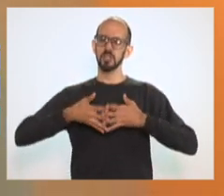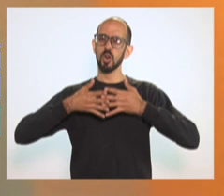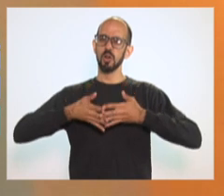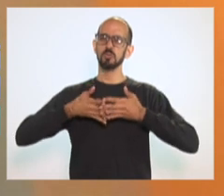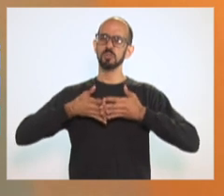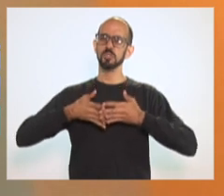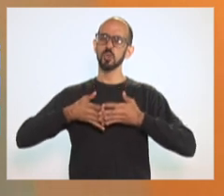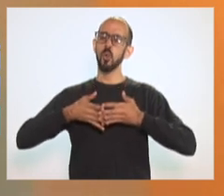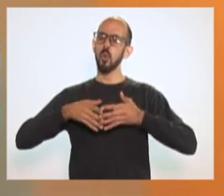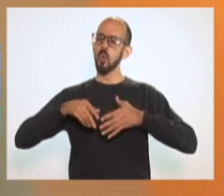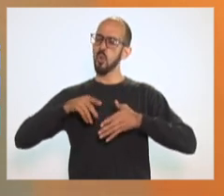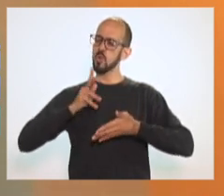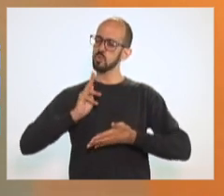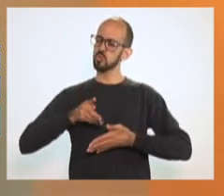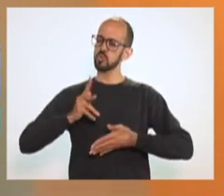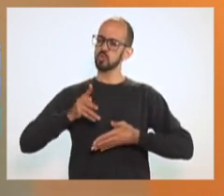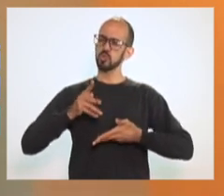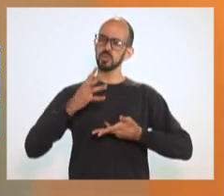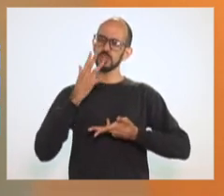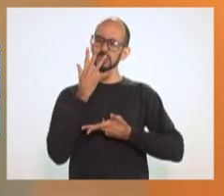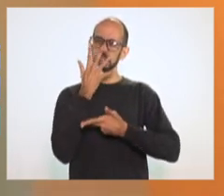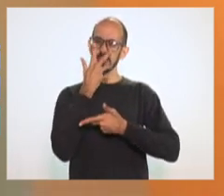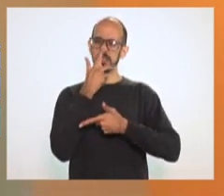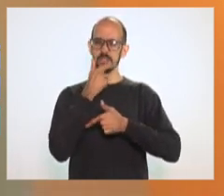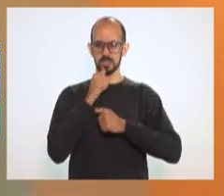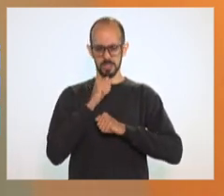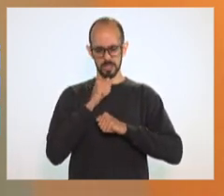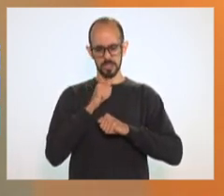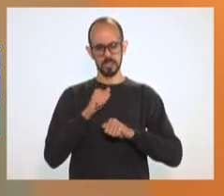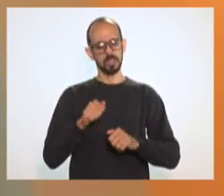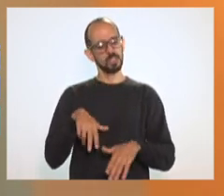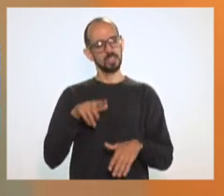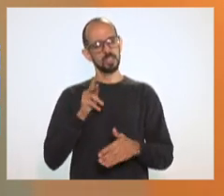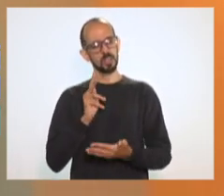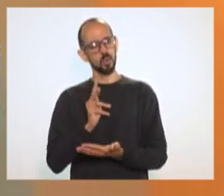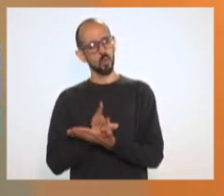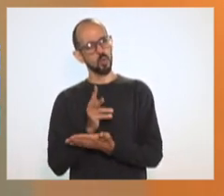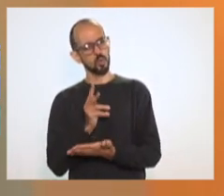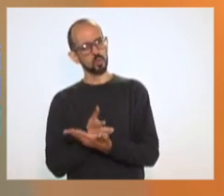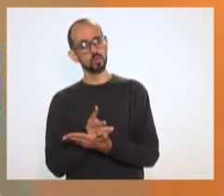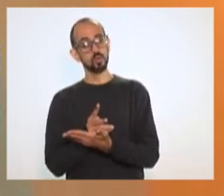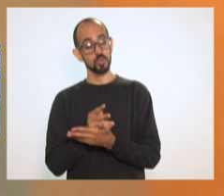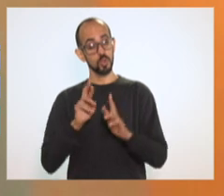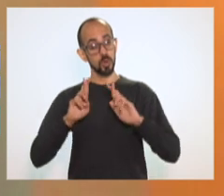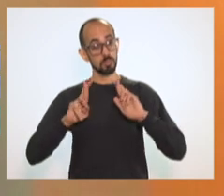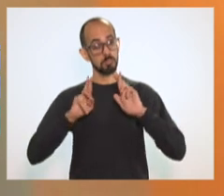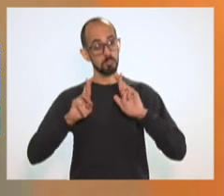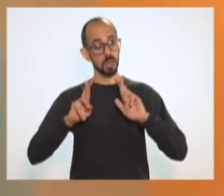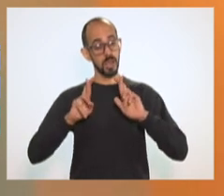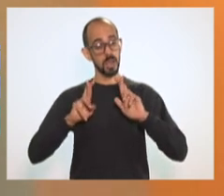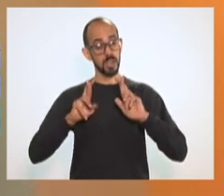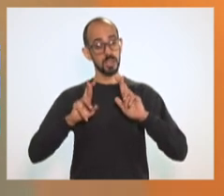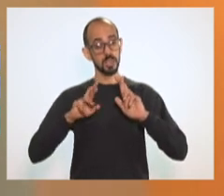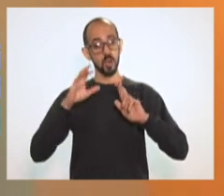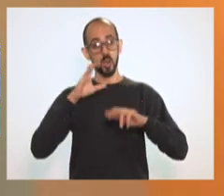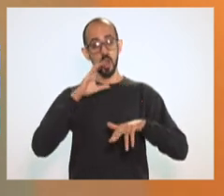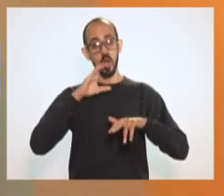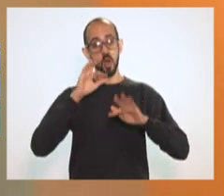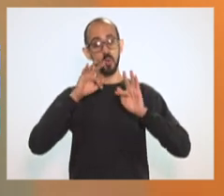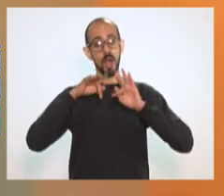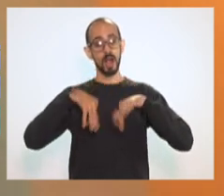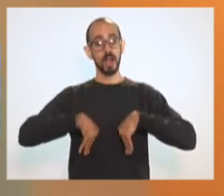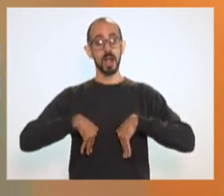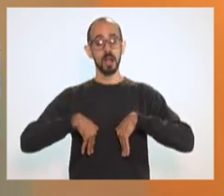nós esperamos que essa que essa pandemia passe logo para que a cidade possa manter